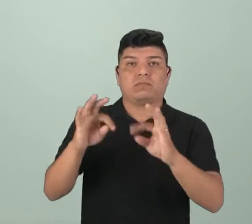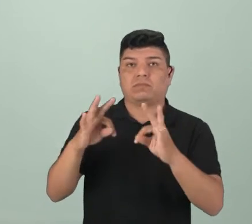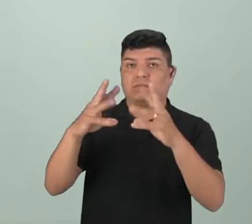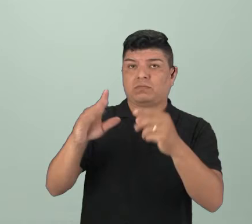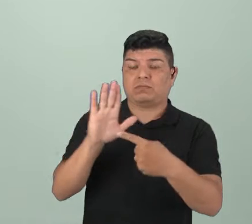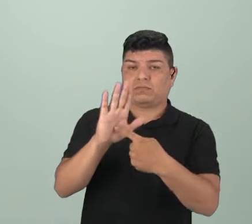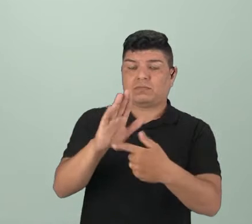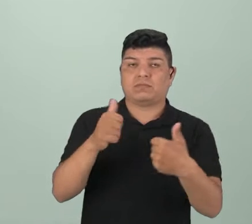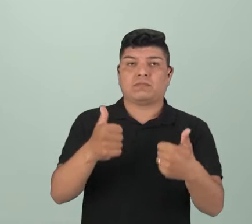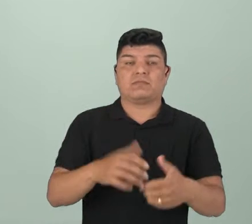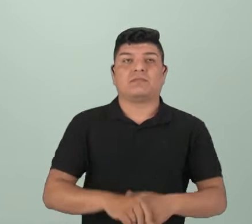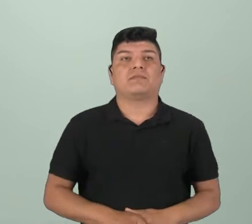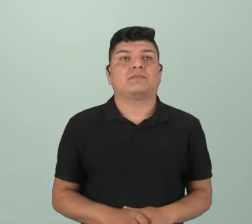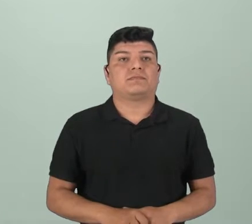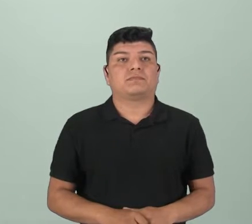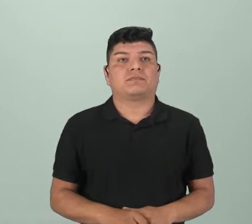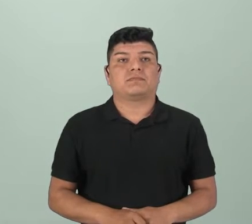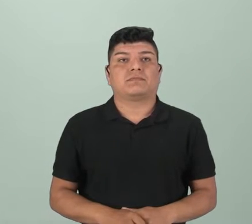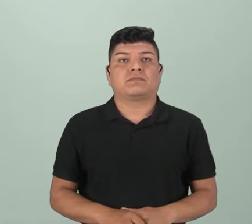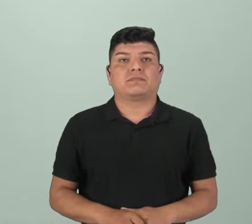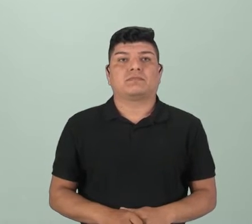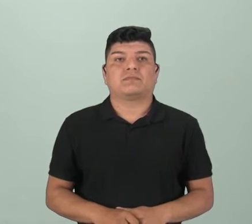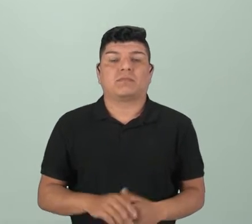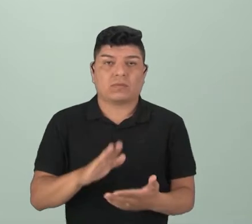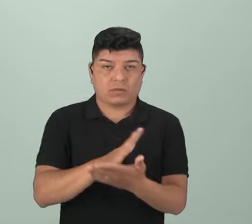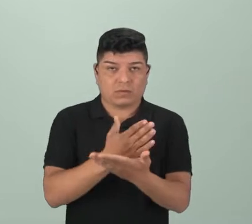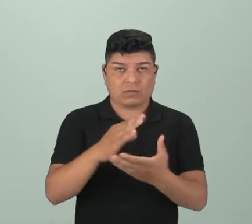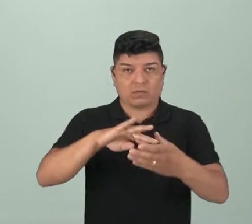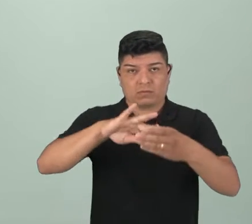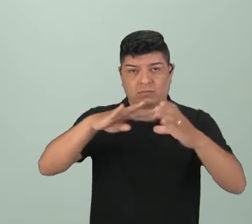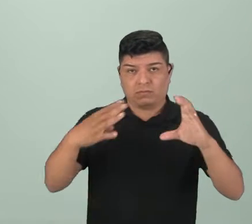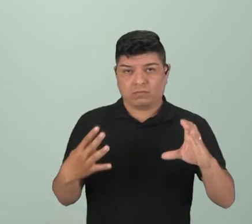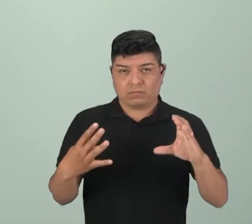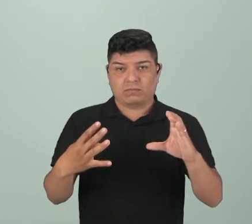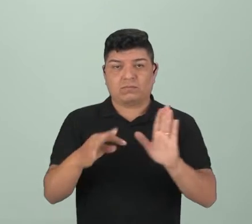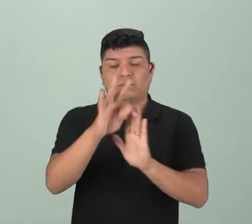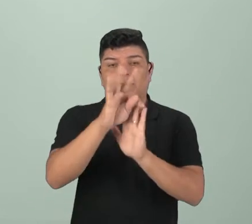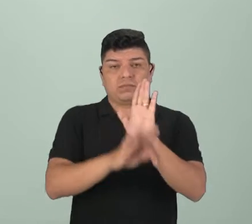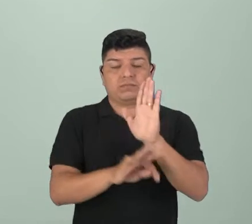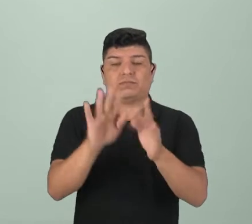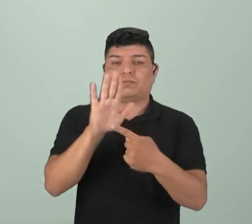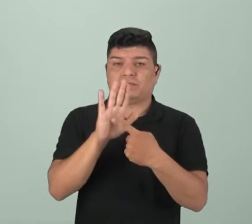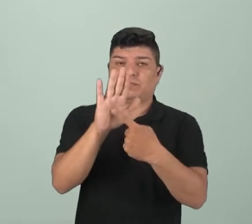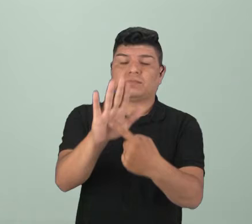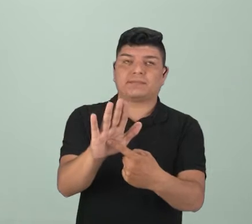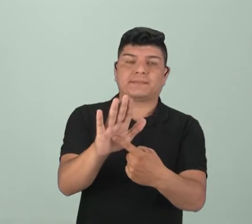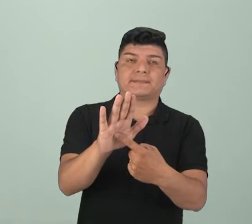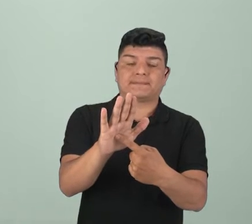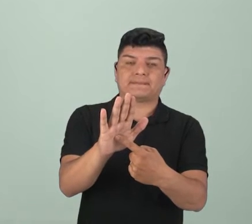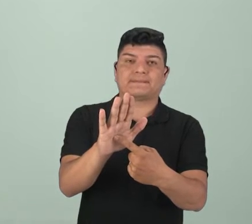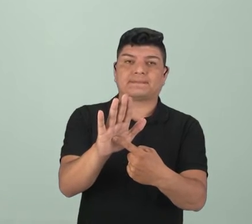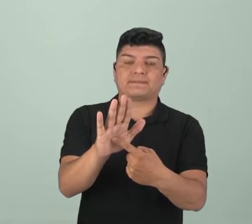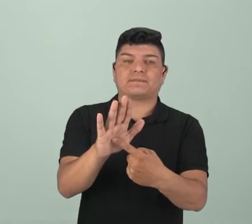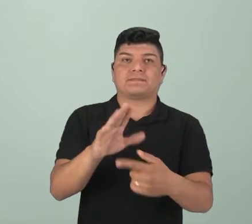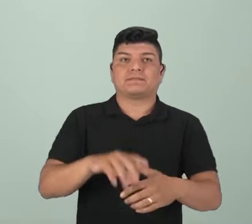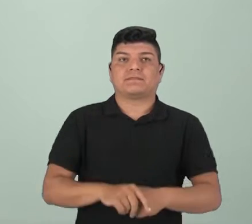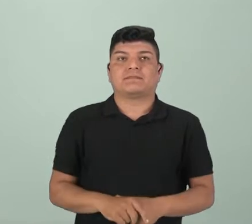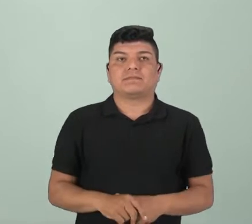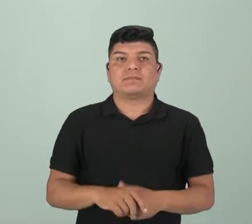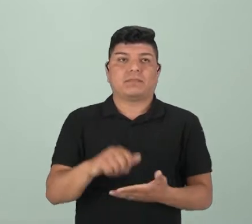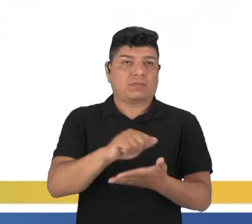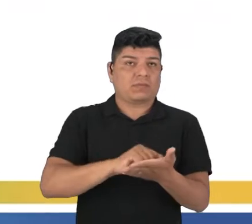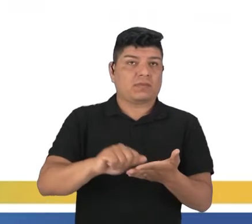tá? Apresentado. Então, vamos ver aqui algumas características desse texto expositivo. Ele vem